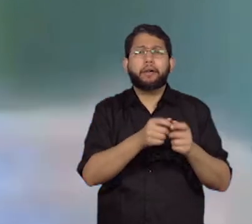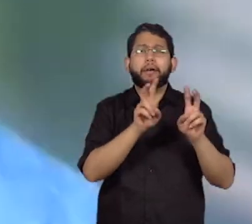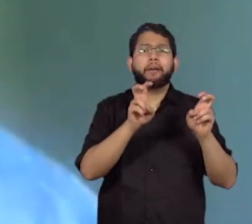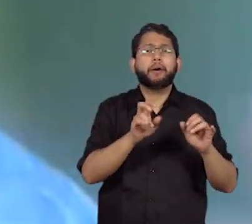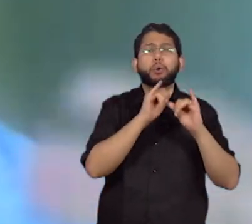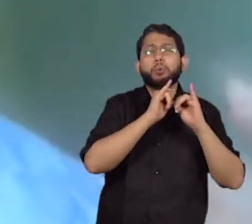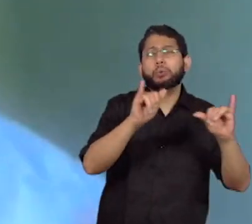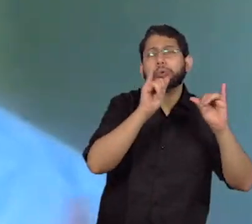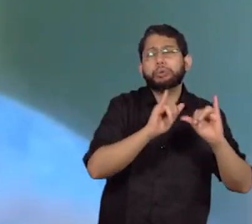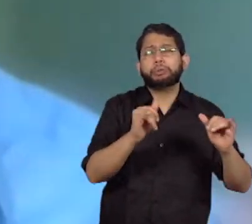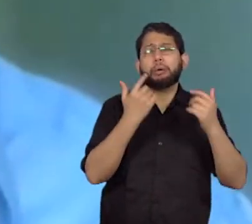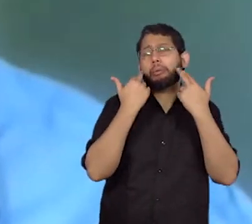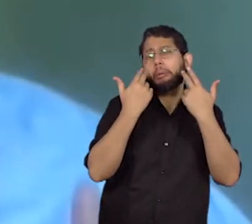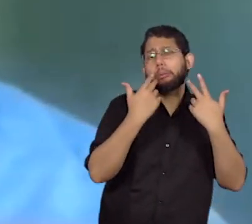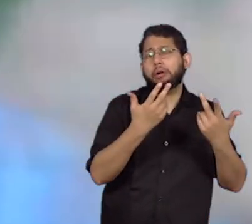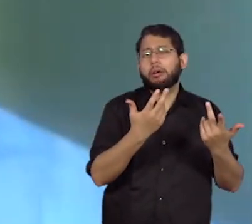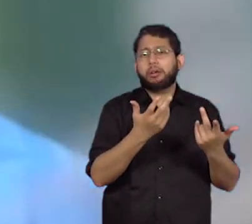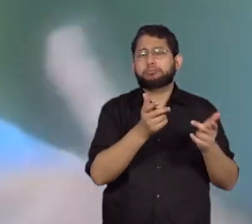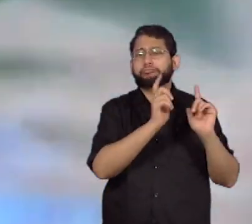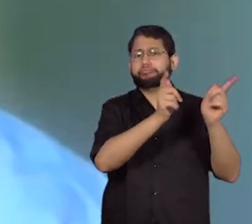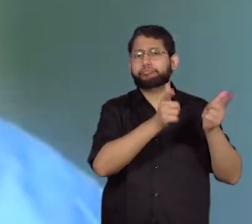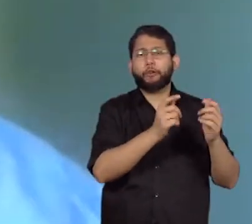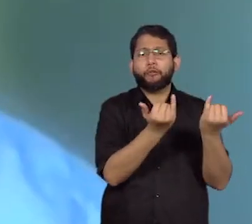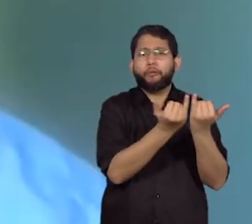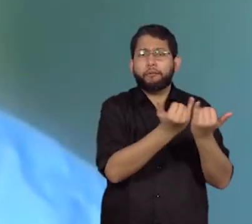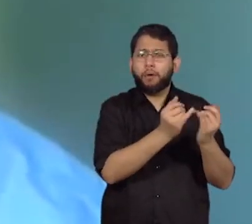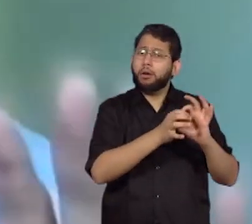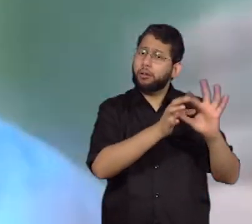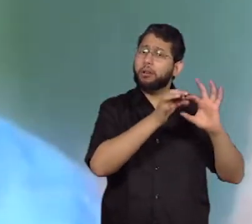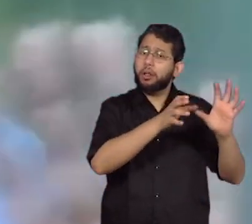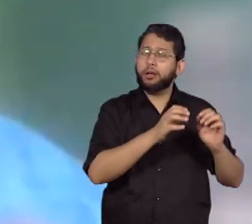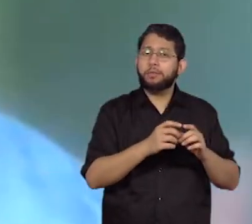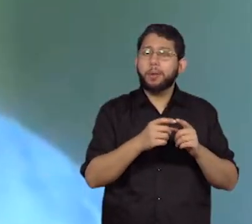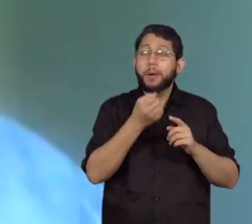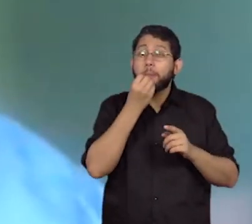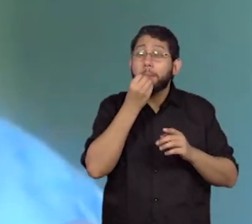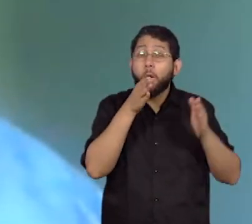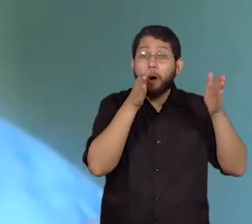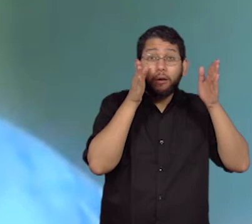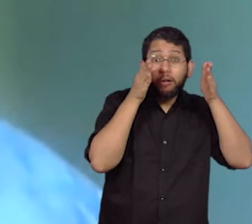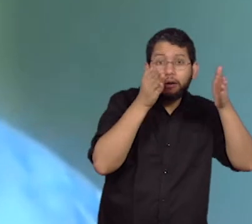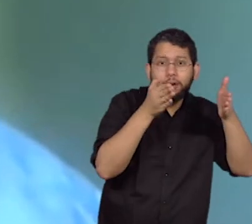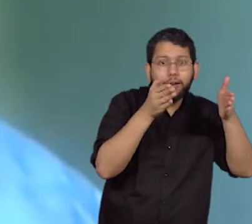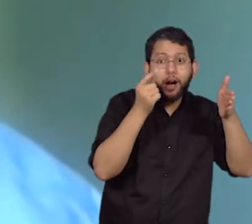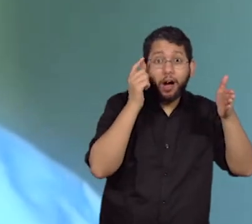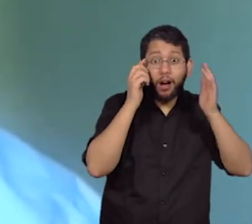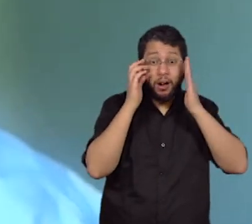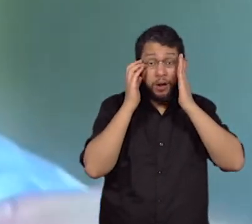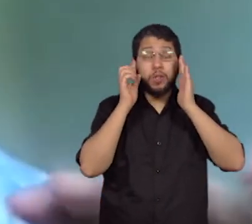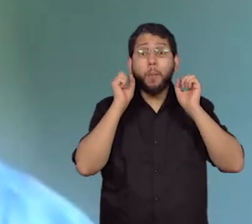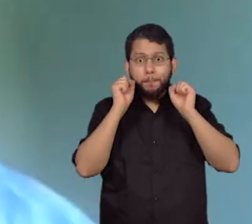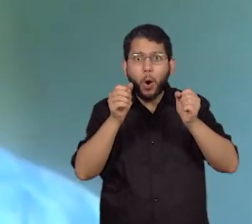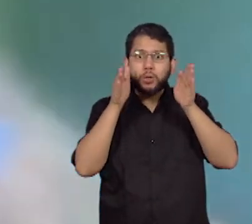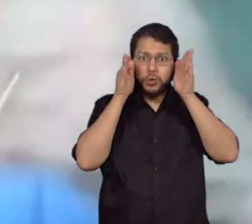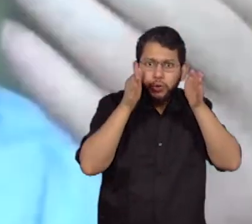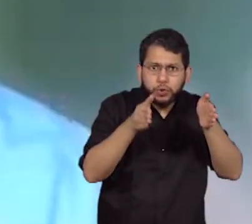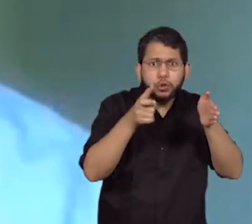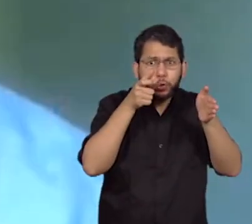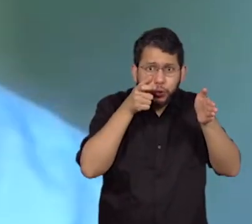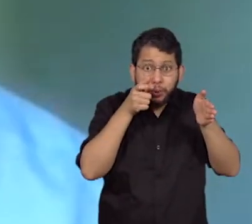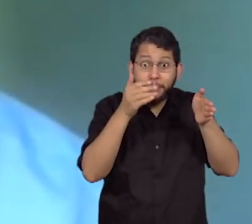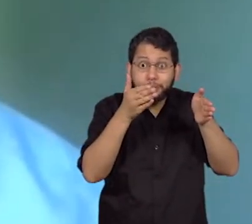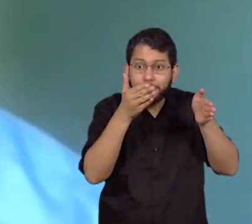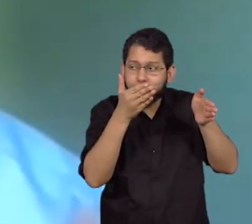a notícia que todo mundo está lendo, ou entretenimento, fofoca, seja o que for. Eu não tenho crítica a isso, mas eu acho que a gente tem que dar um